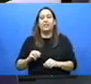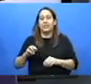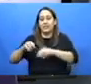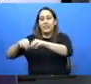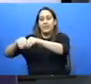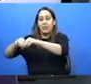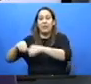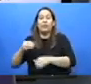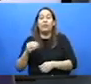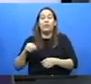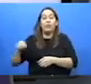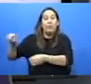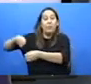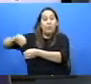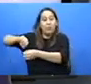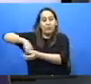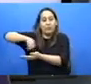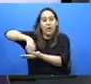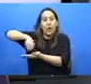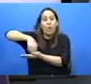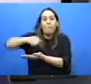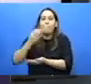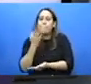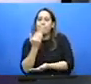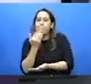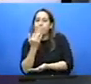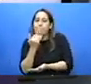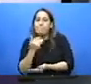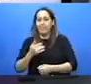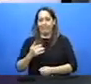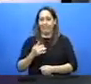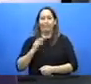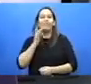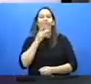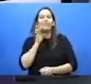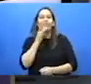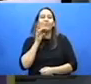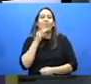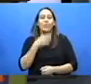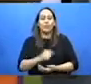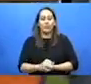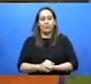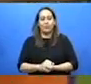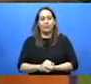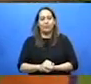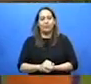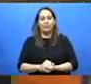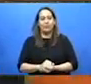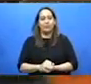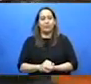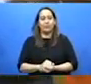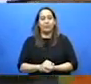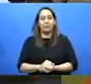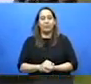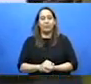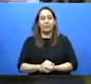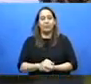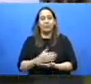são plantas aromáticas, para deixar um sabor todo especial na nossa comida. Continuando.